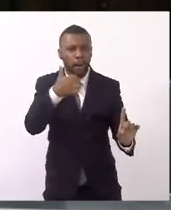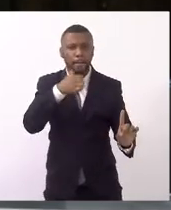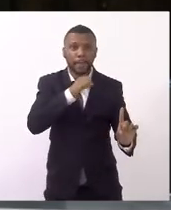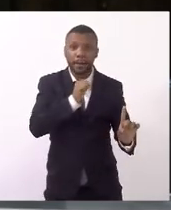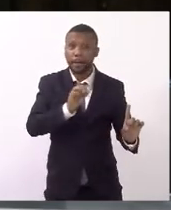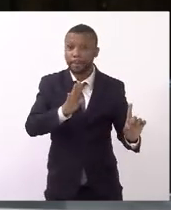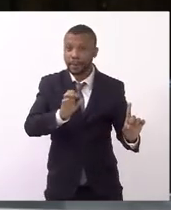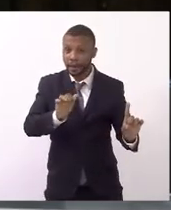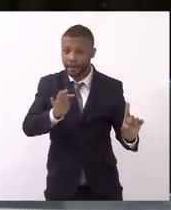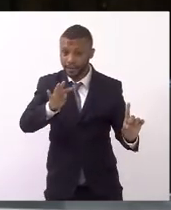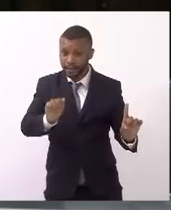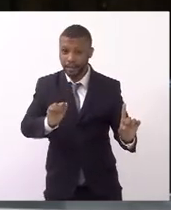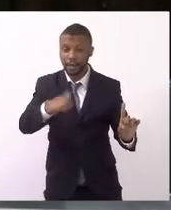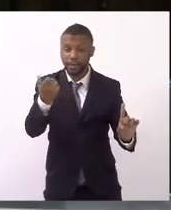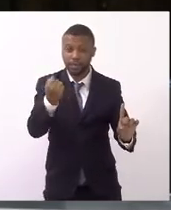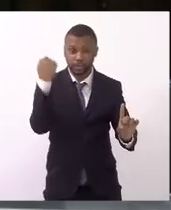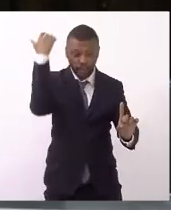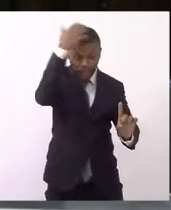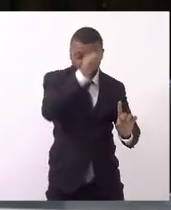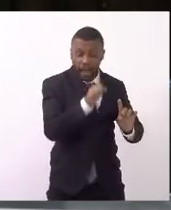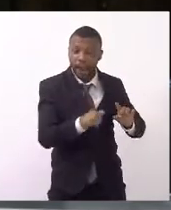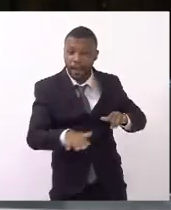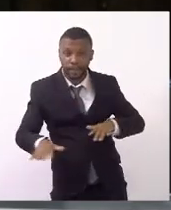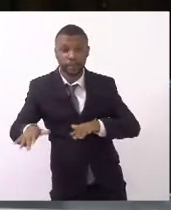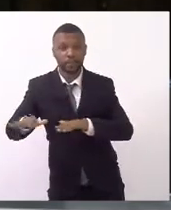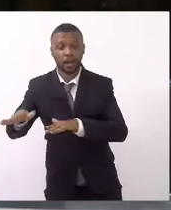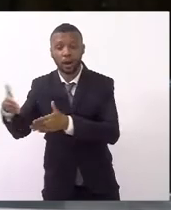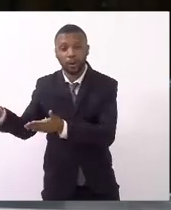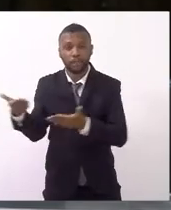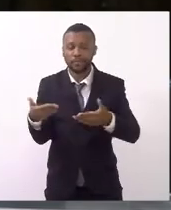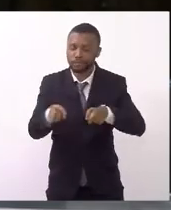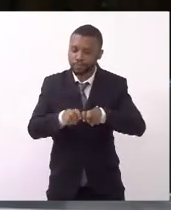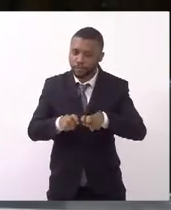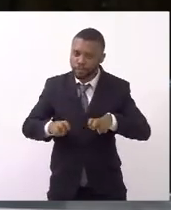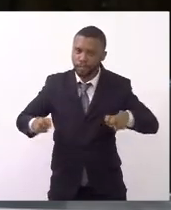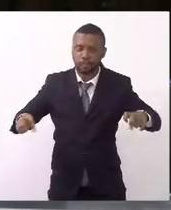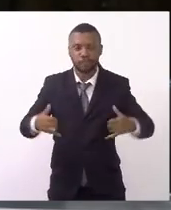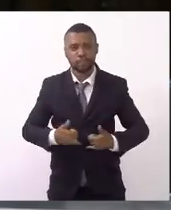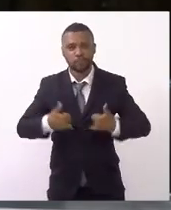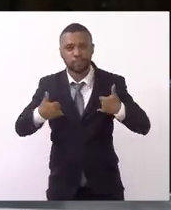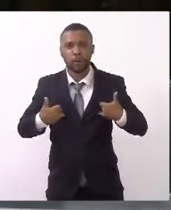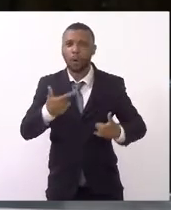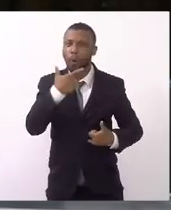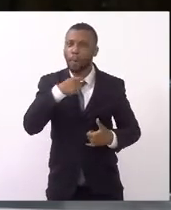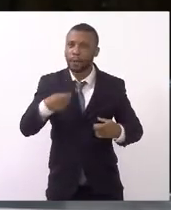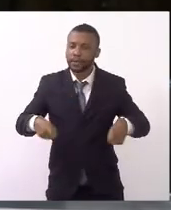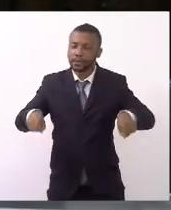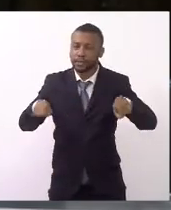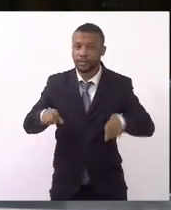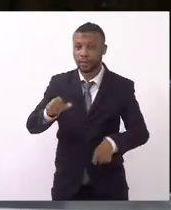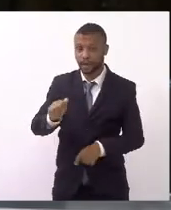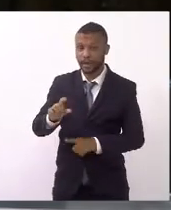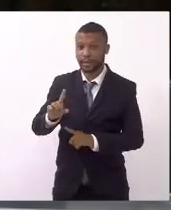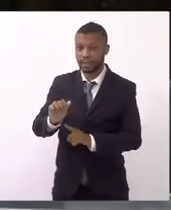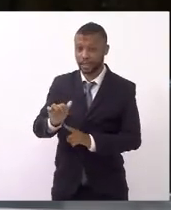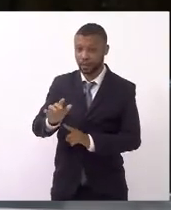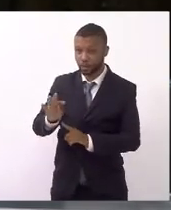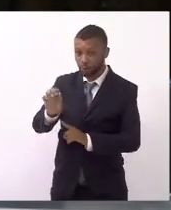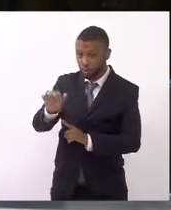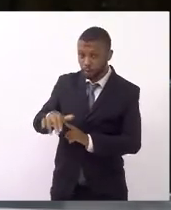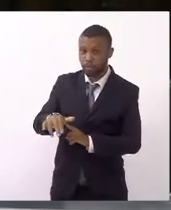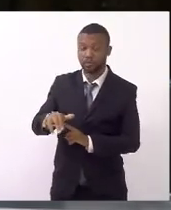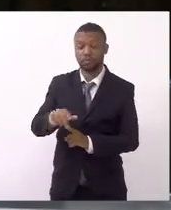Iemanjá convido a fazer parte da mesa de honra o Babalorixá Adaílton Moreira